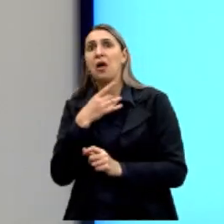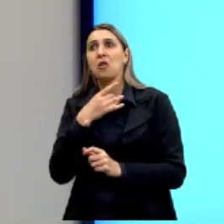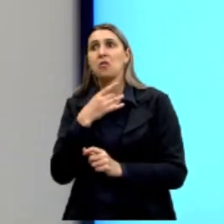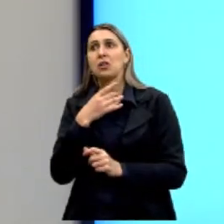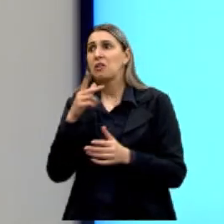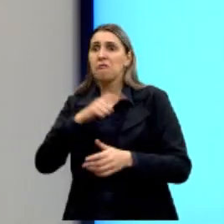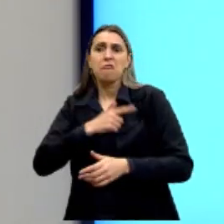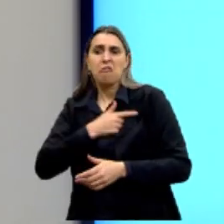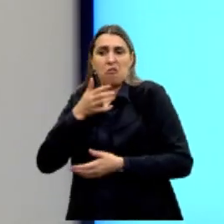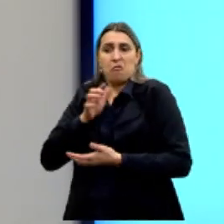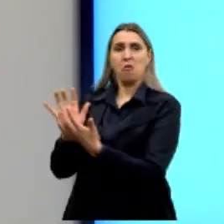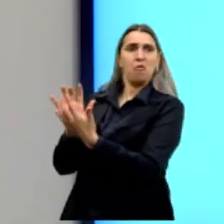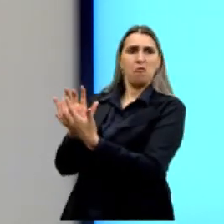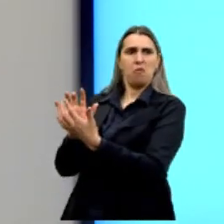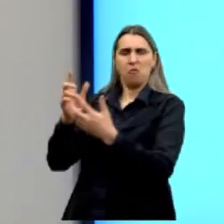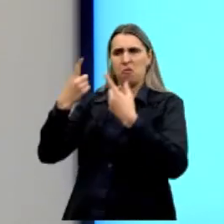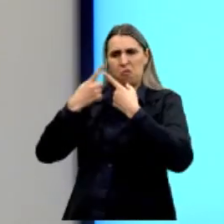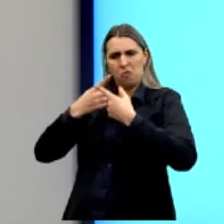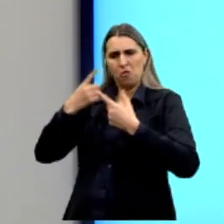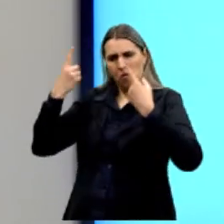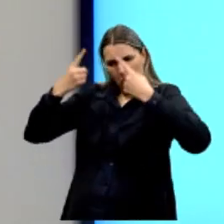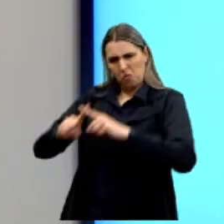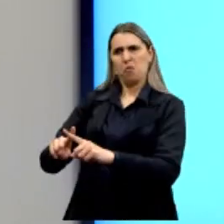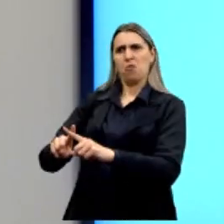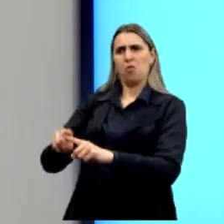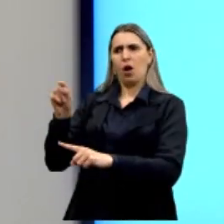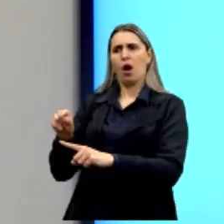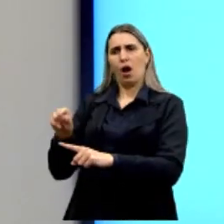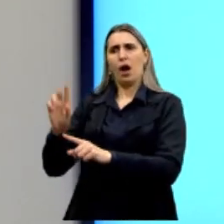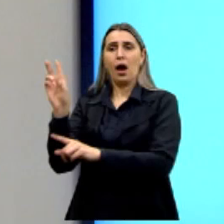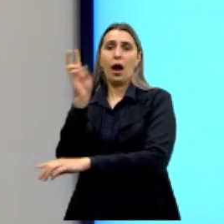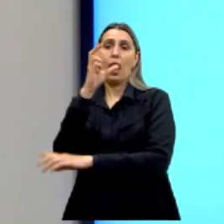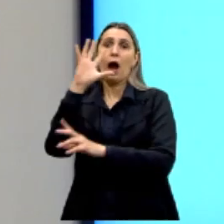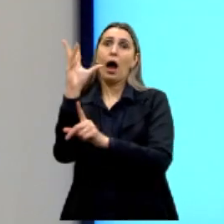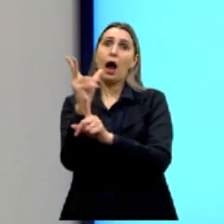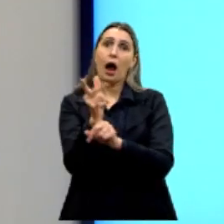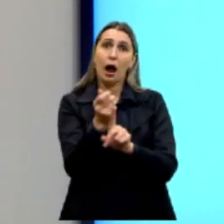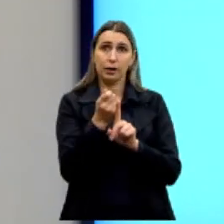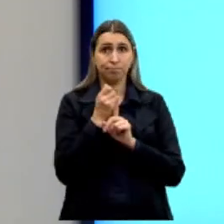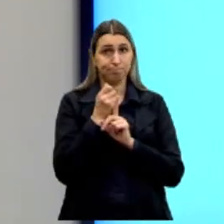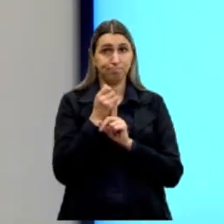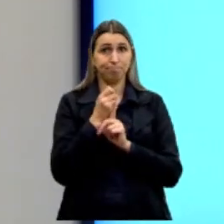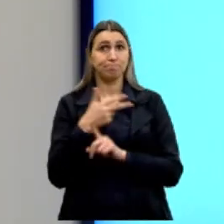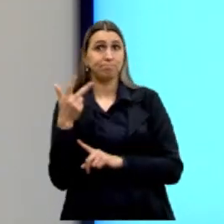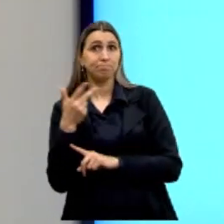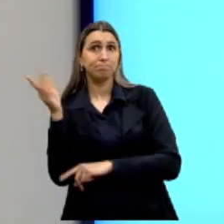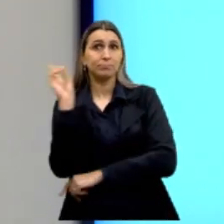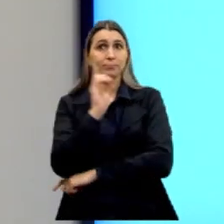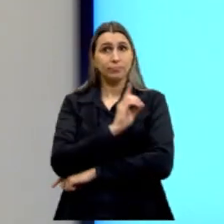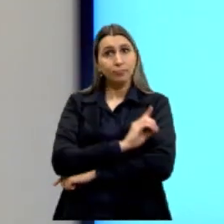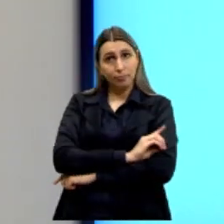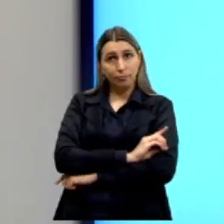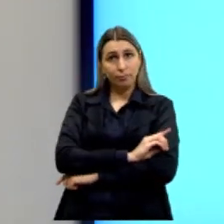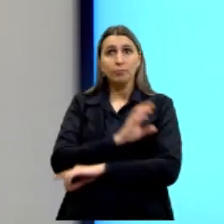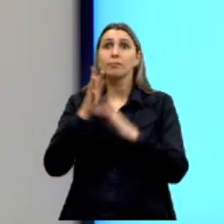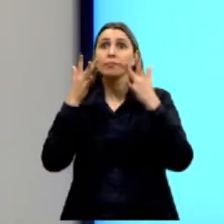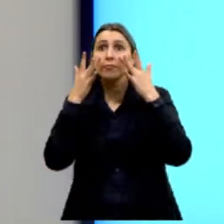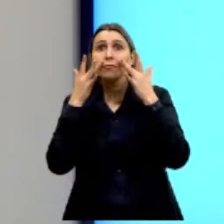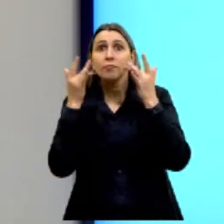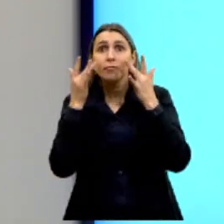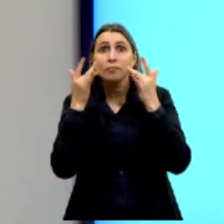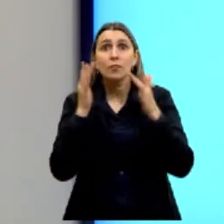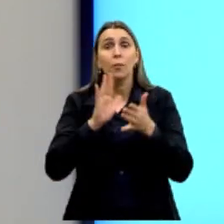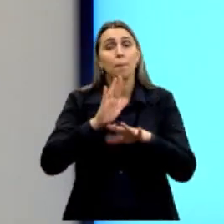afronta a arte tá no terceiro dia o teatro